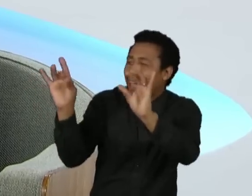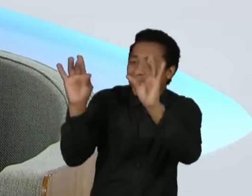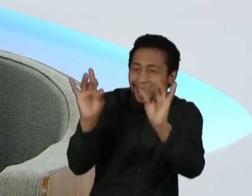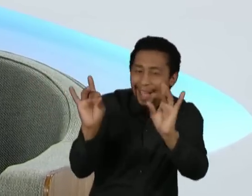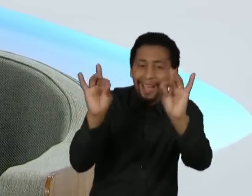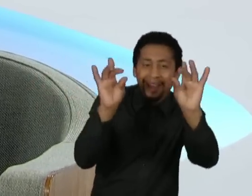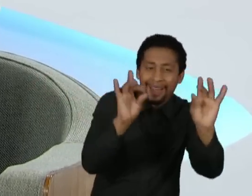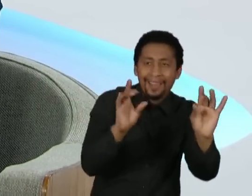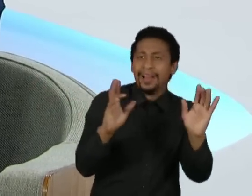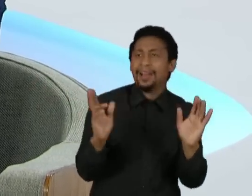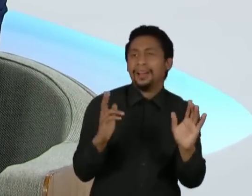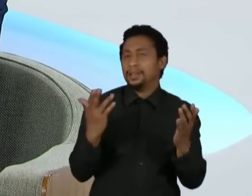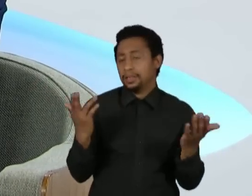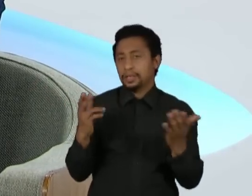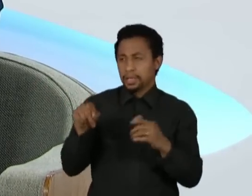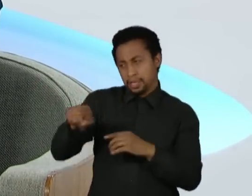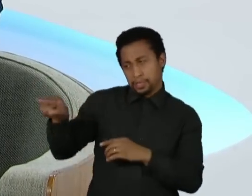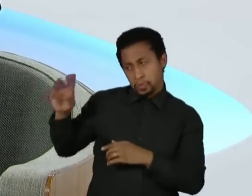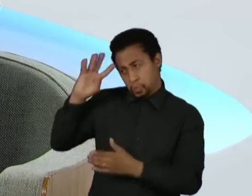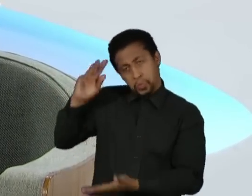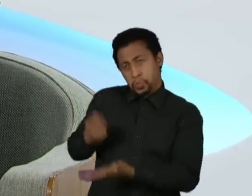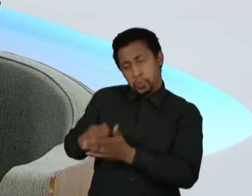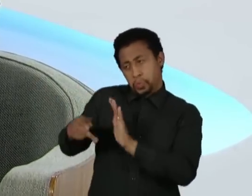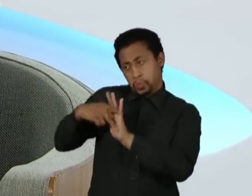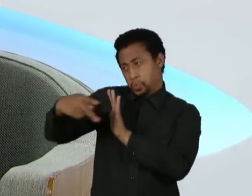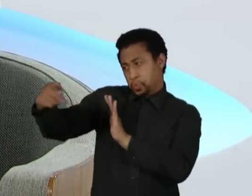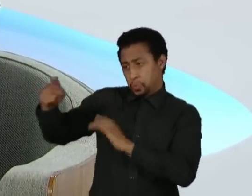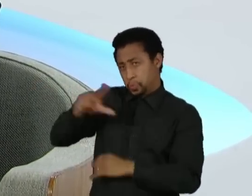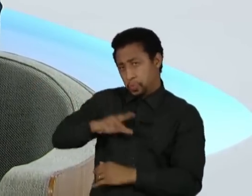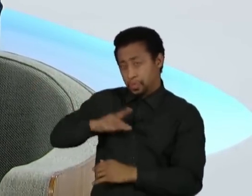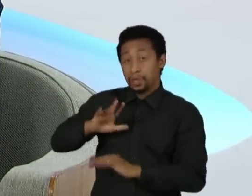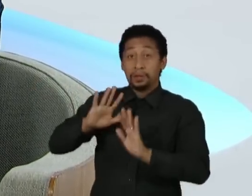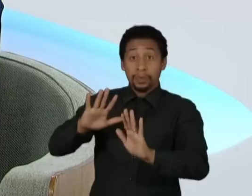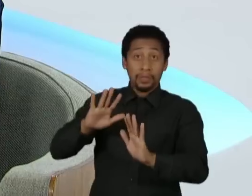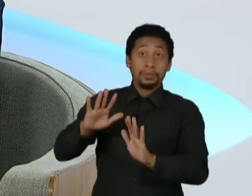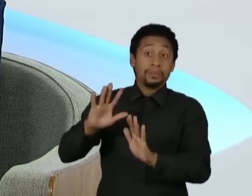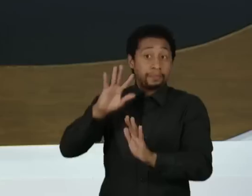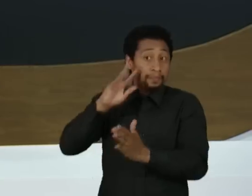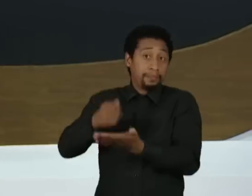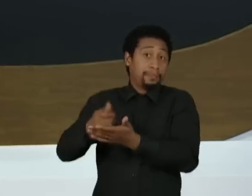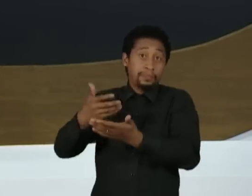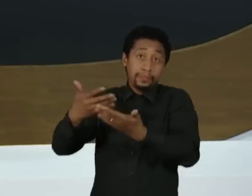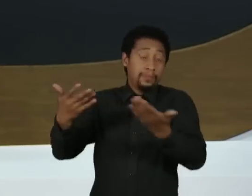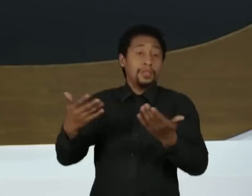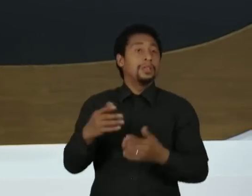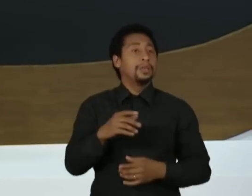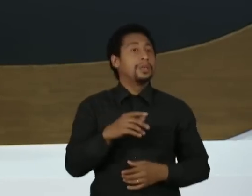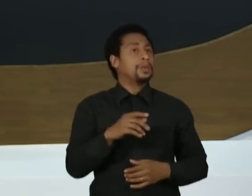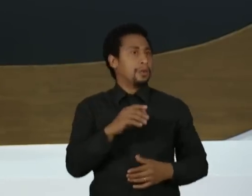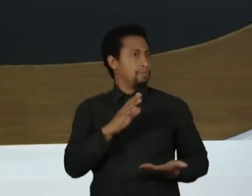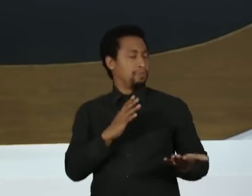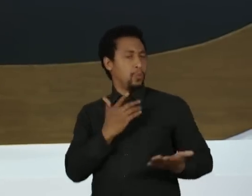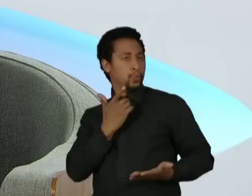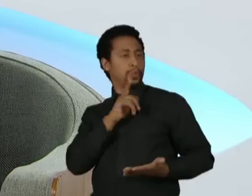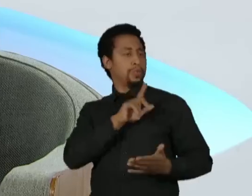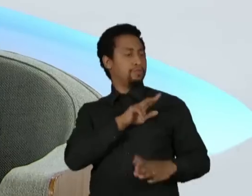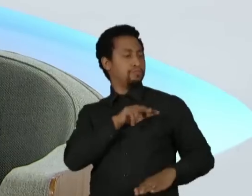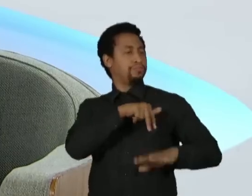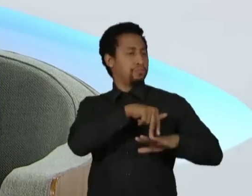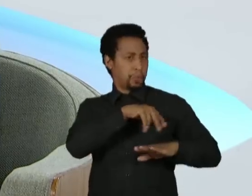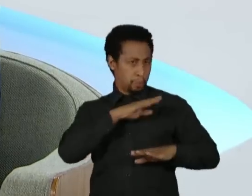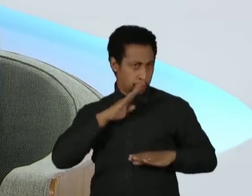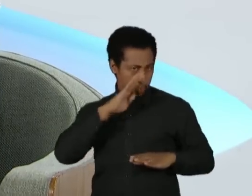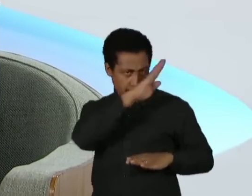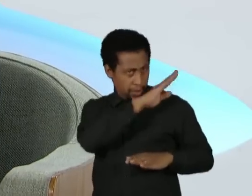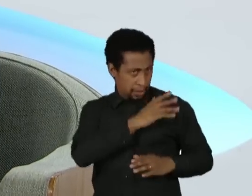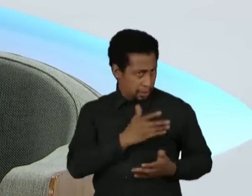alguma convicção, pode ser, mas está todo mundo dizendo que, tecnicamente, essa decisão não se sustenta. O convicto era o bolsonarista? Eu não estou dizendo também que ele